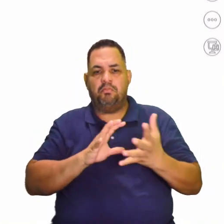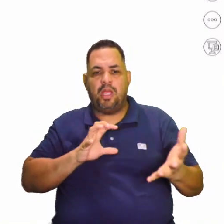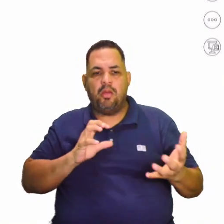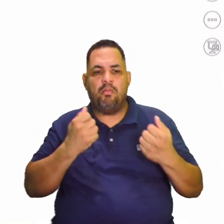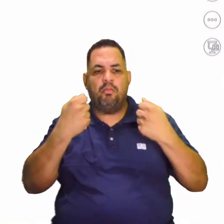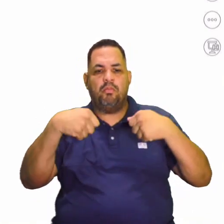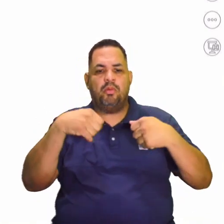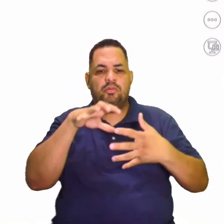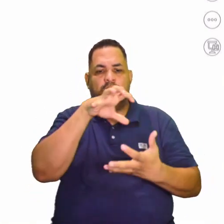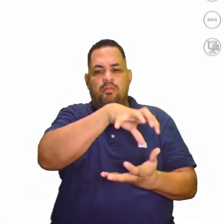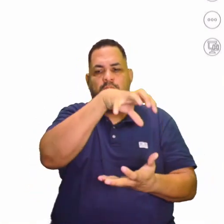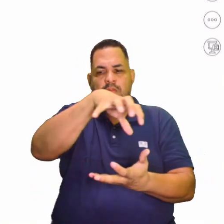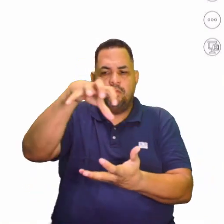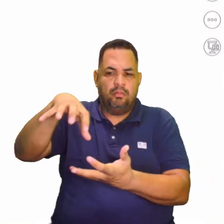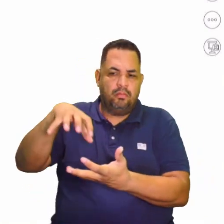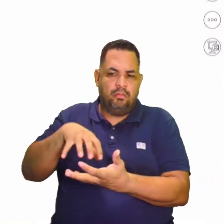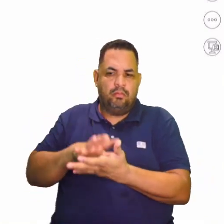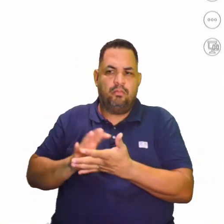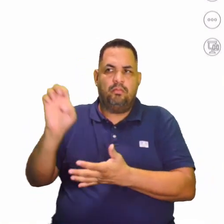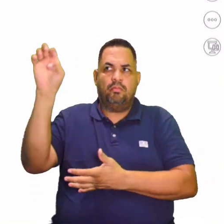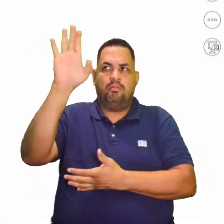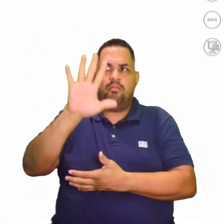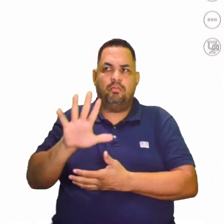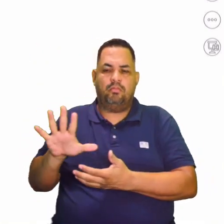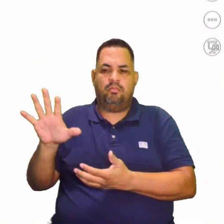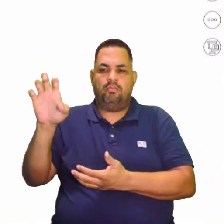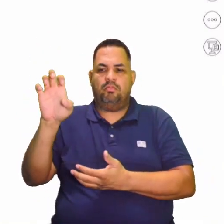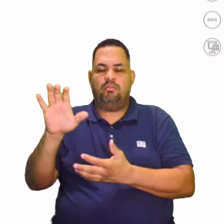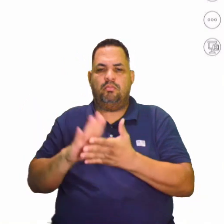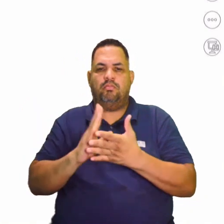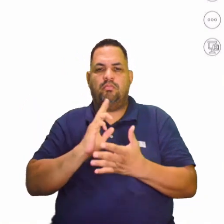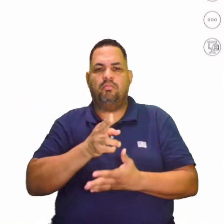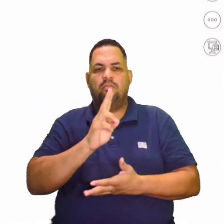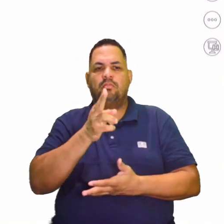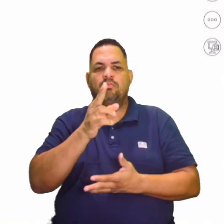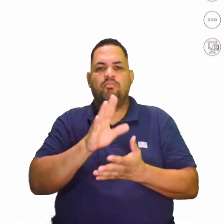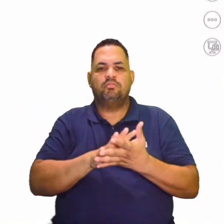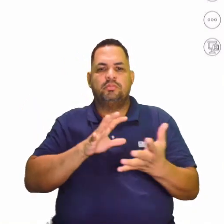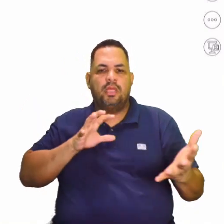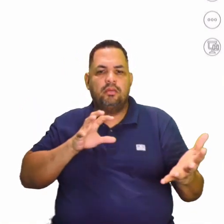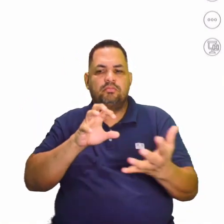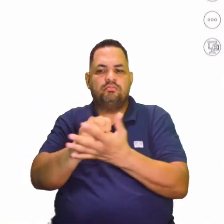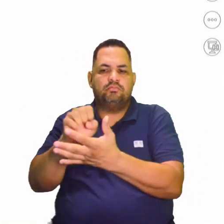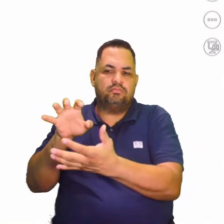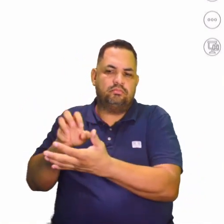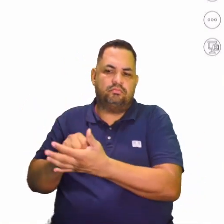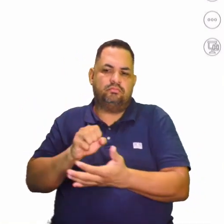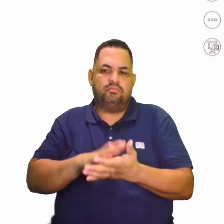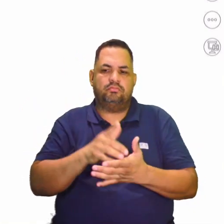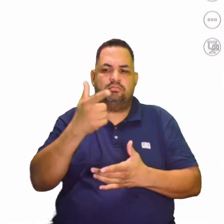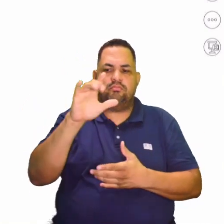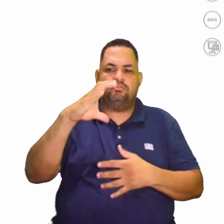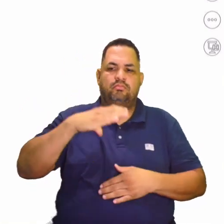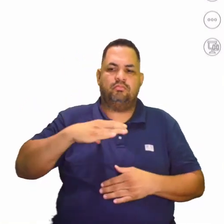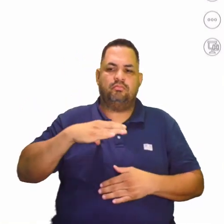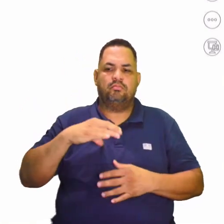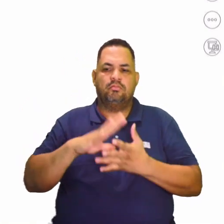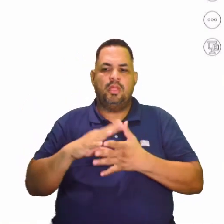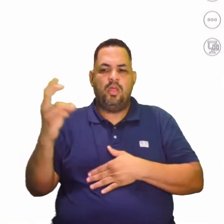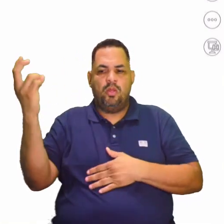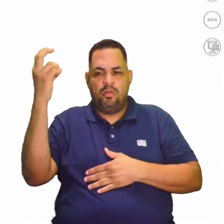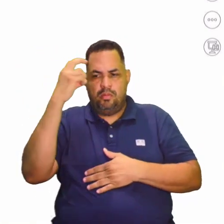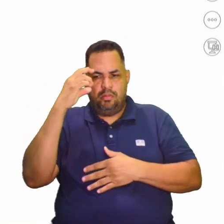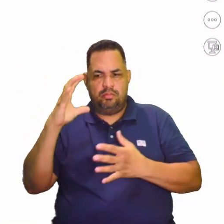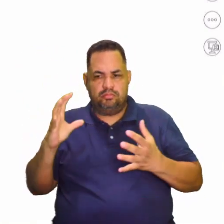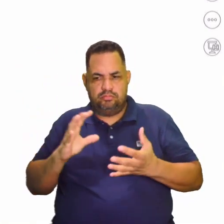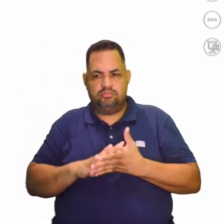dominou ali em várias regiões na Europa. Então, eles sempre invadiam outras cidades, outras culturas, e